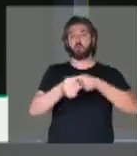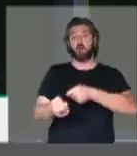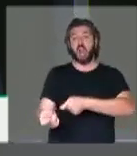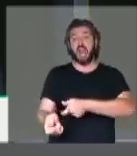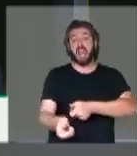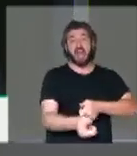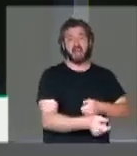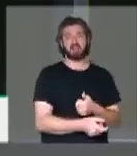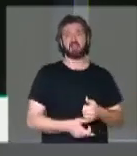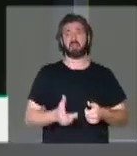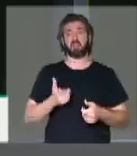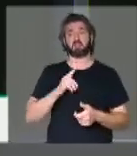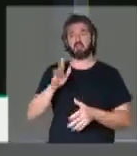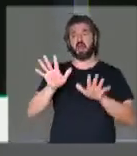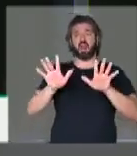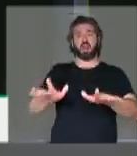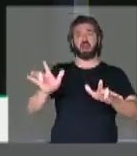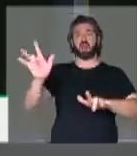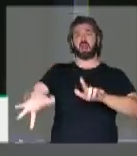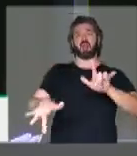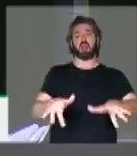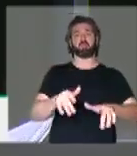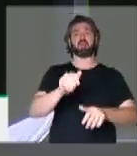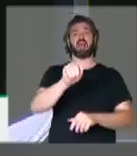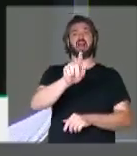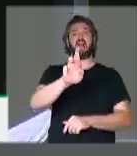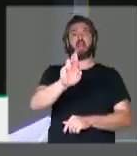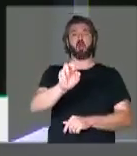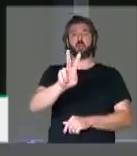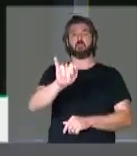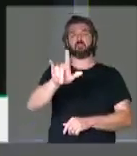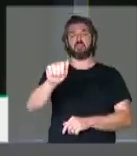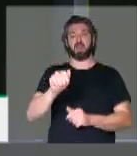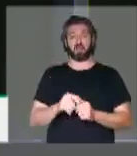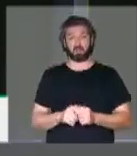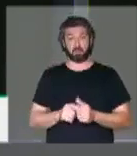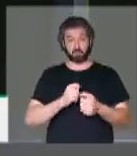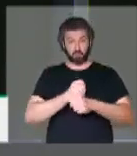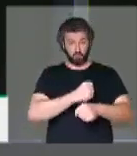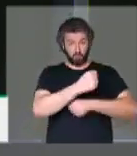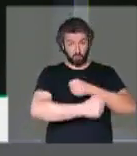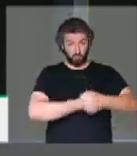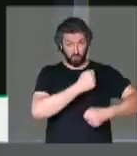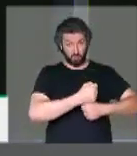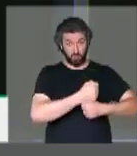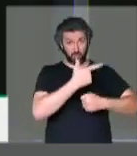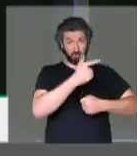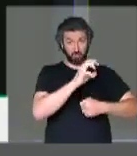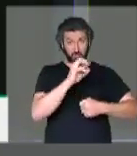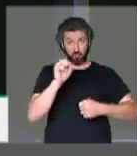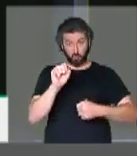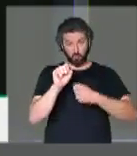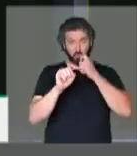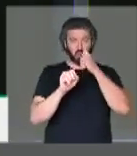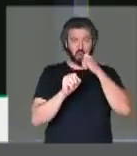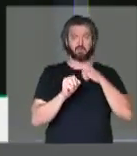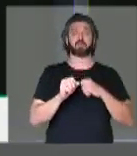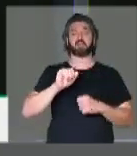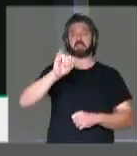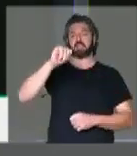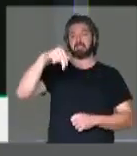enganada está lá naquelas agrovila em 2008 o incra